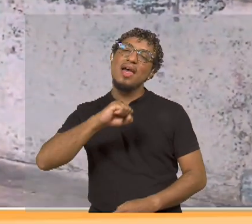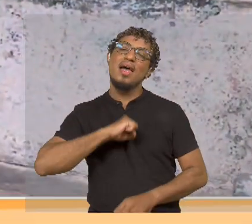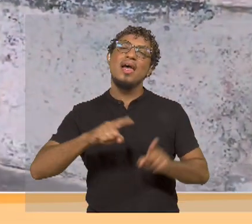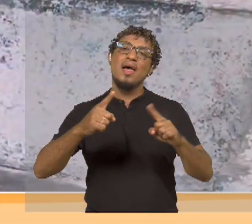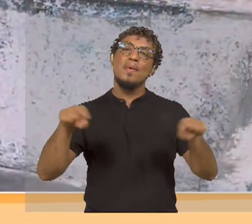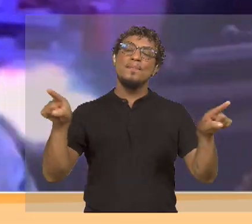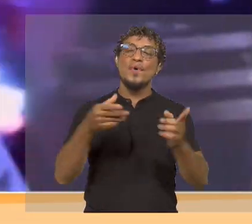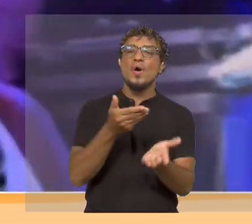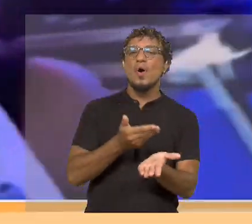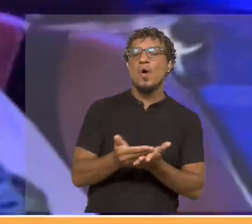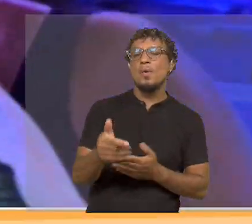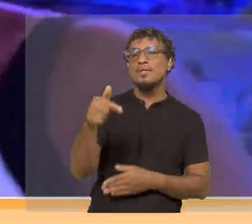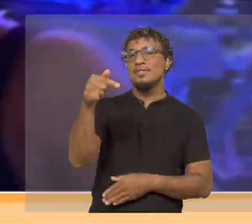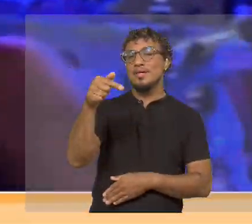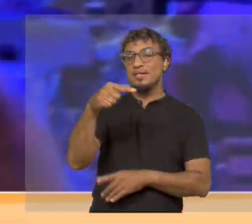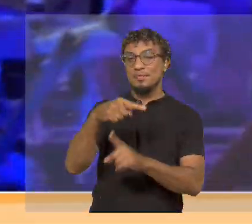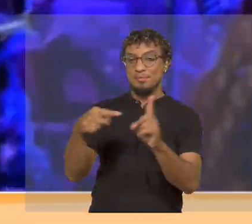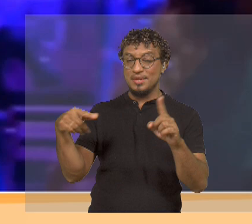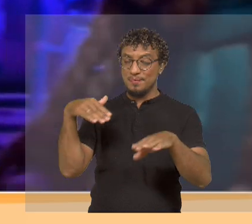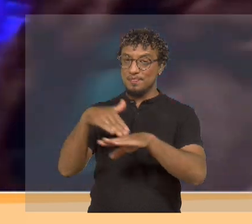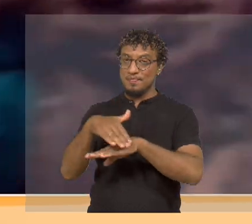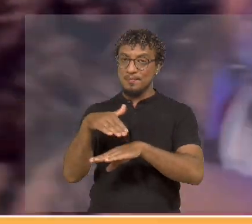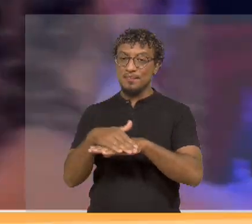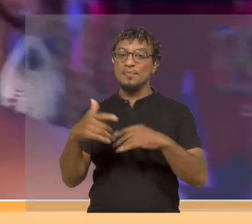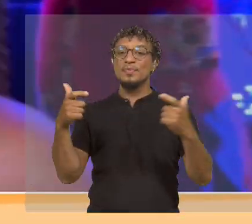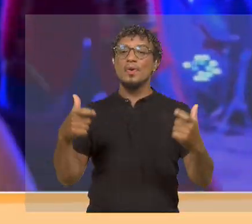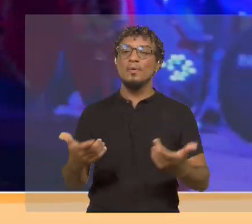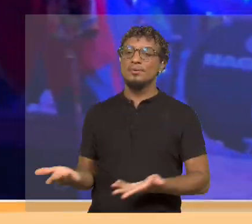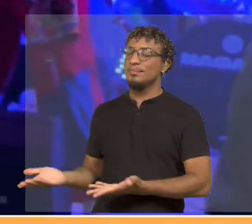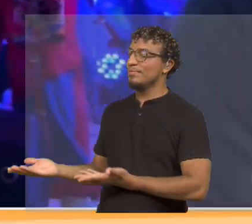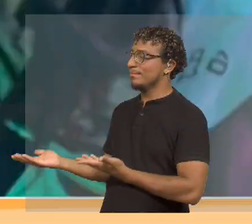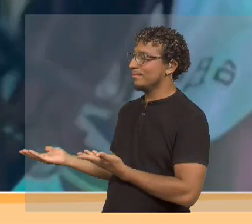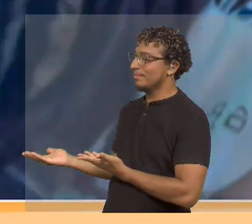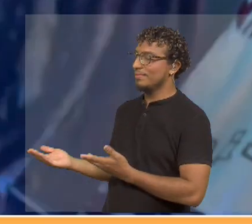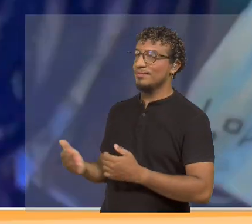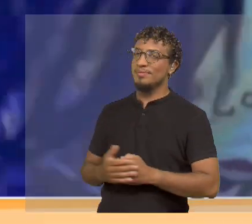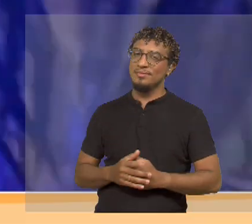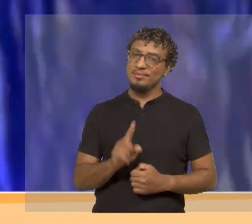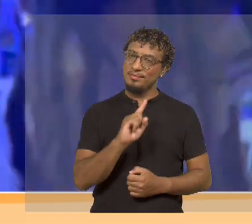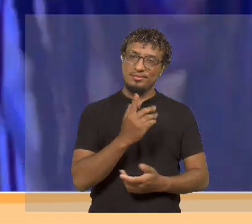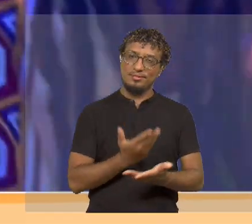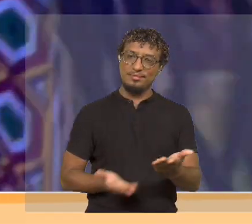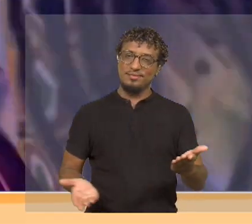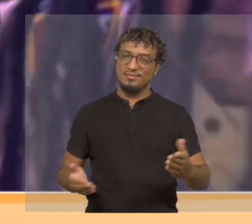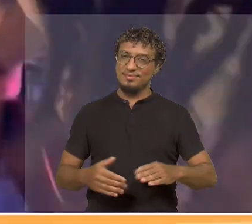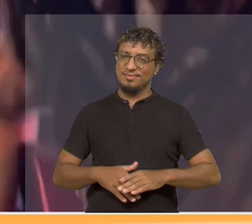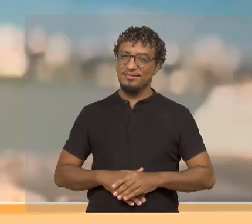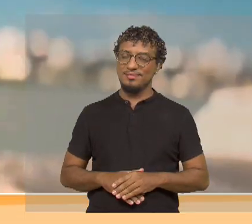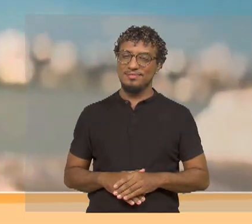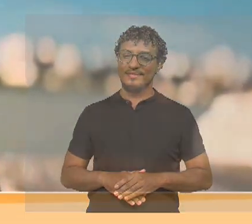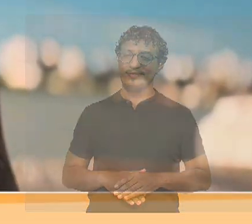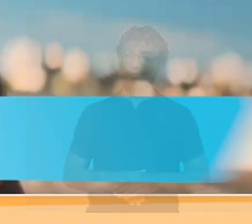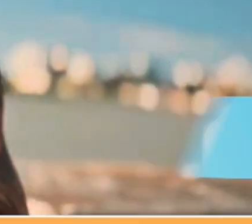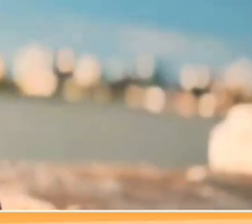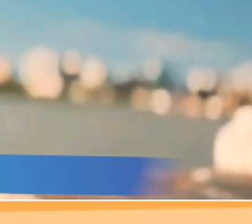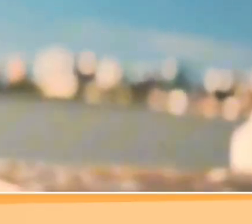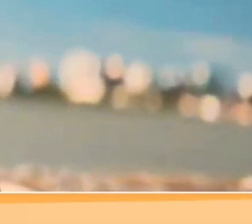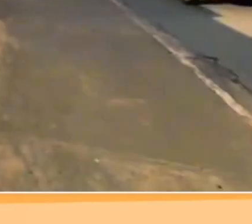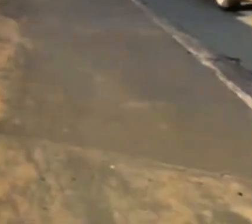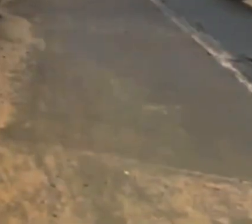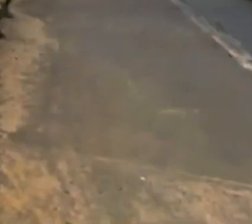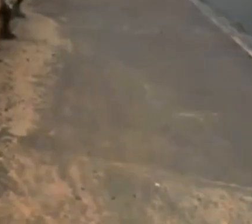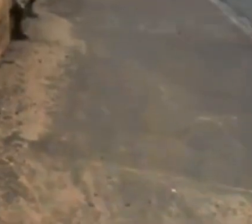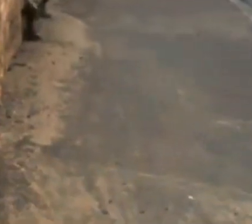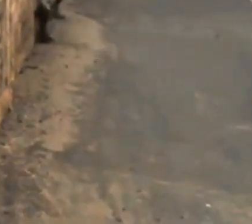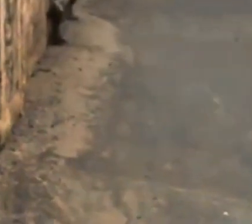tributo começa a partir das 7h30 da noite no Secreto Bosque. Imperdível. Deixar os problemas longe fora da minha vista. Quem